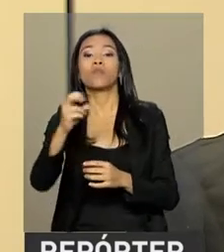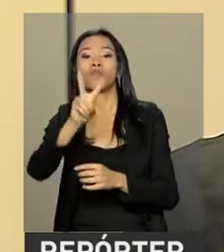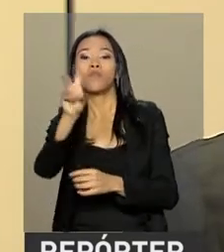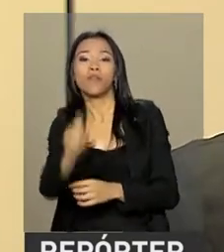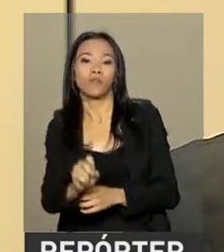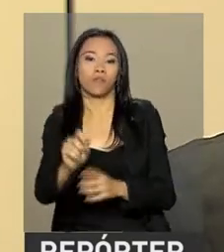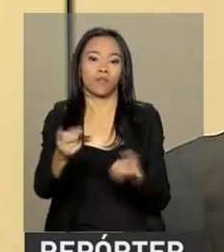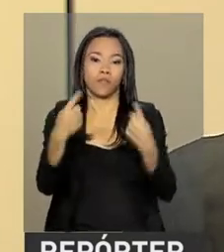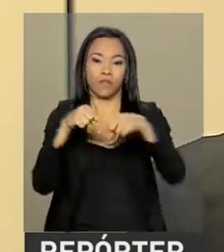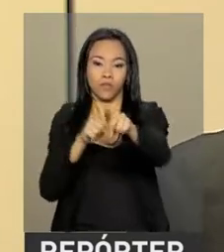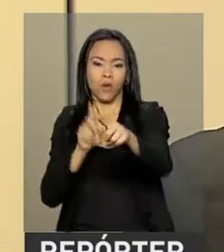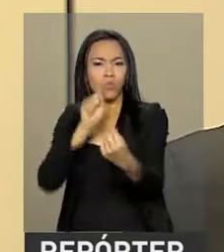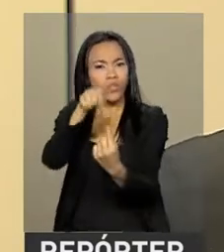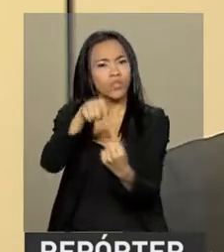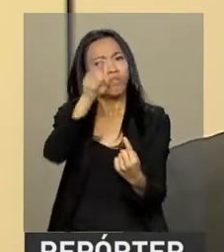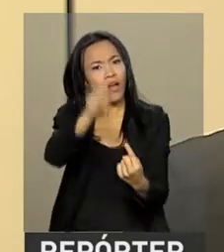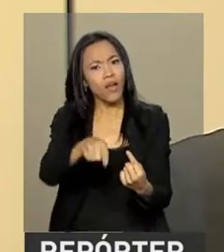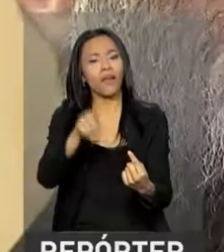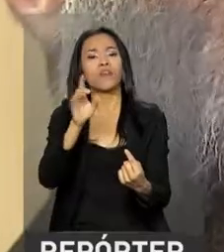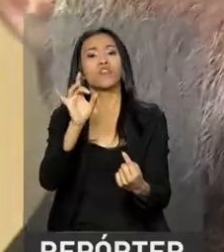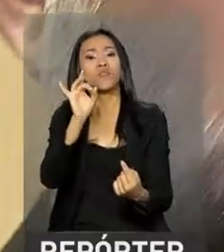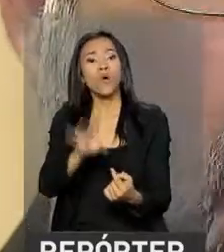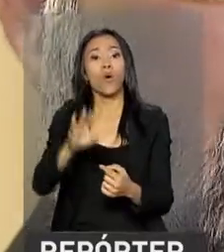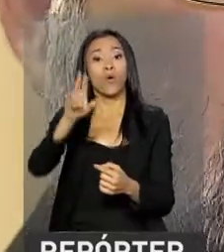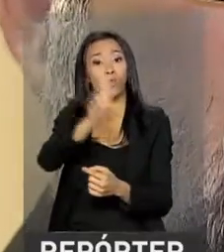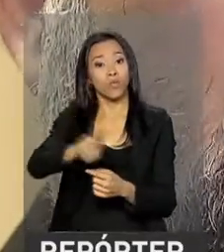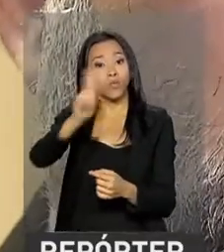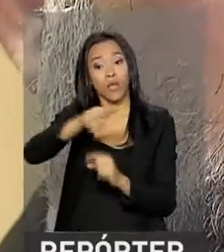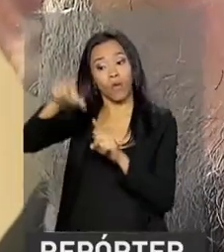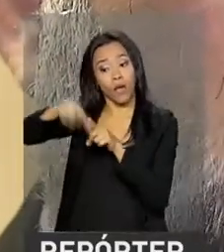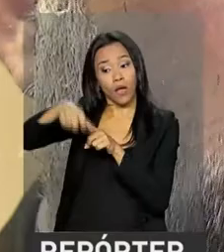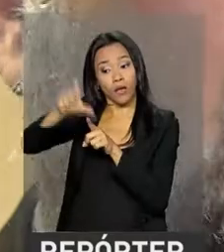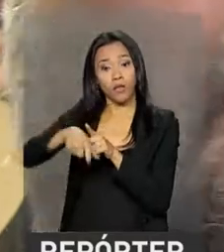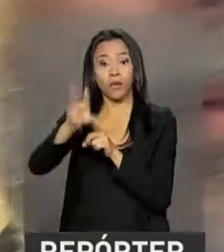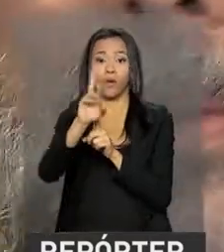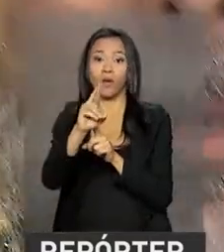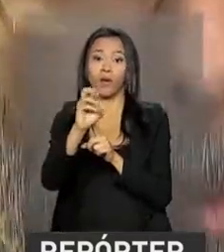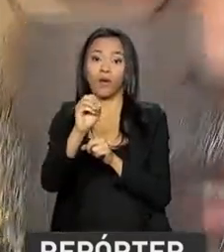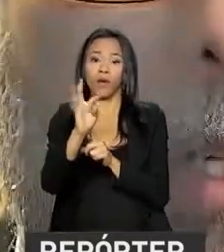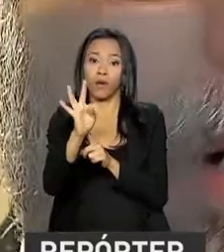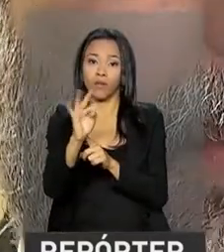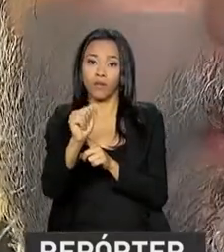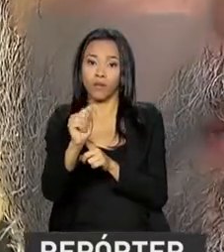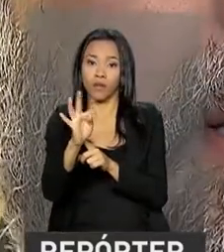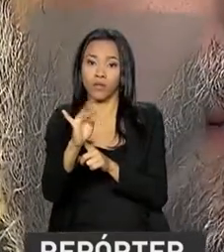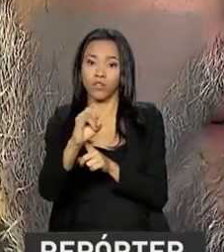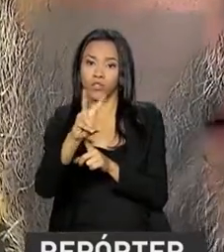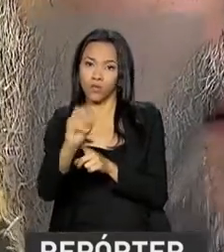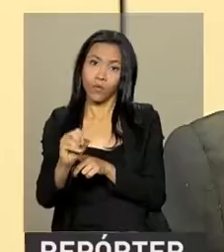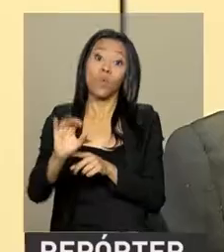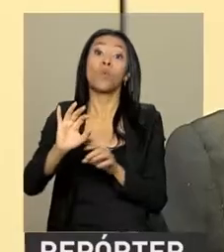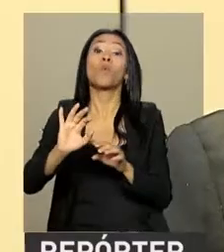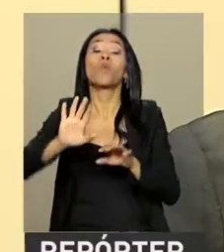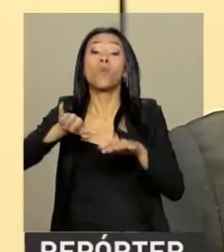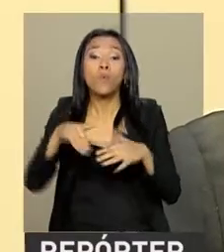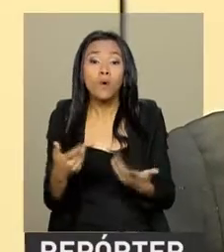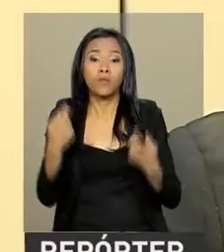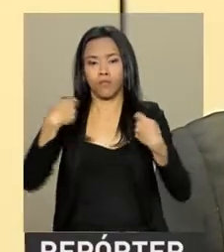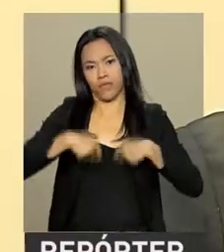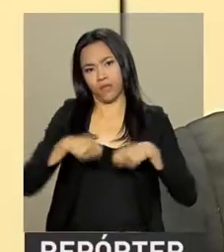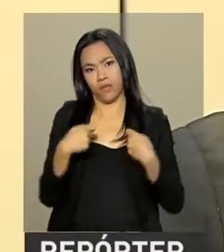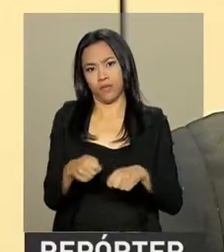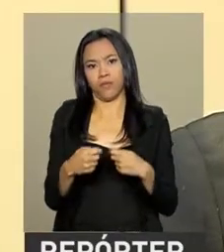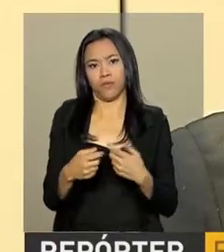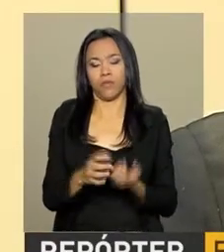o consumidor a só usar o cartão de crédito rotativo em algumas circunstâncias o objetivo